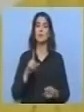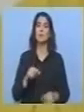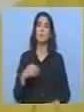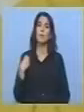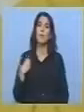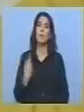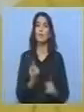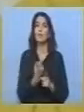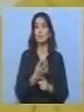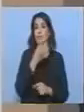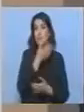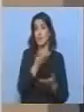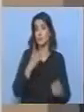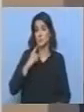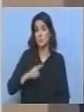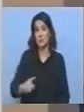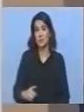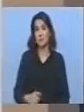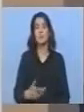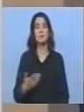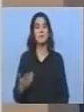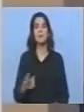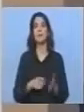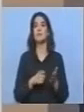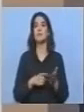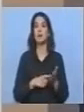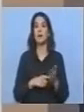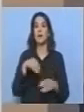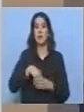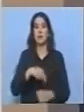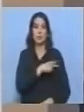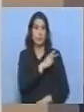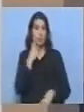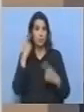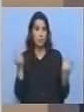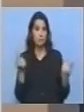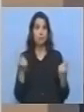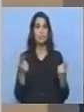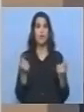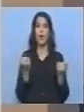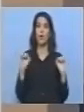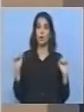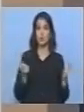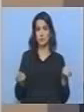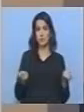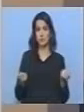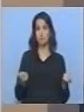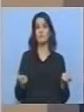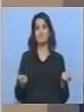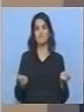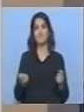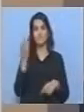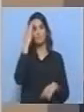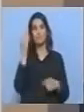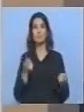coisas de que falamos repetidamente, que é a necessidade, nas nossas universidades públicas, termos mais autonomia de gestão, mais capacidade de